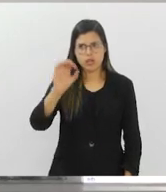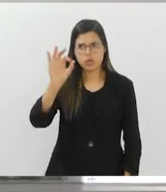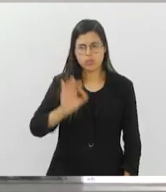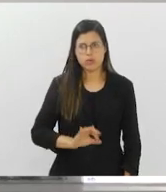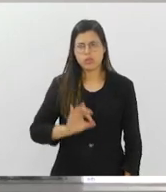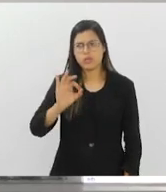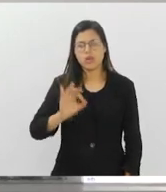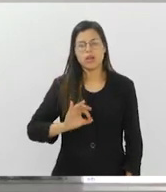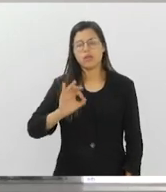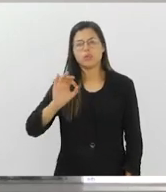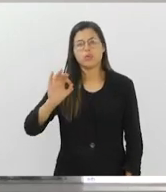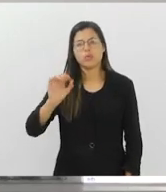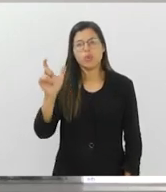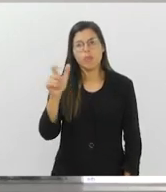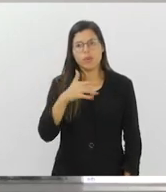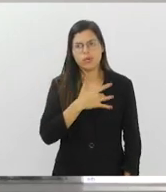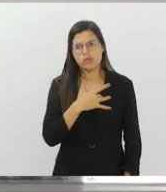saúde